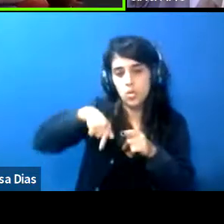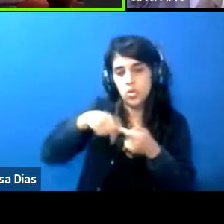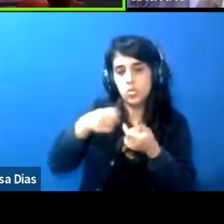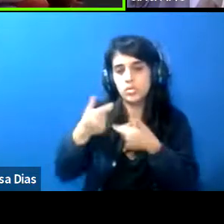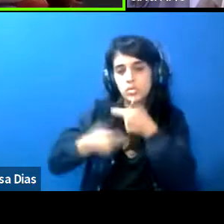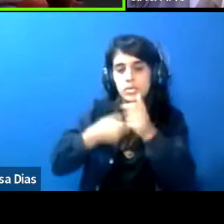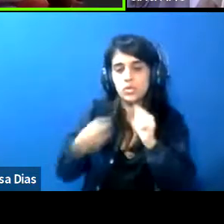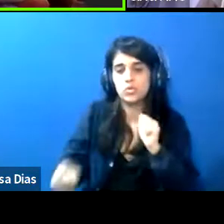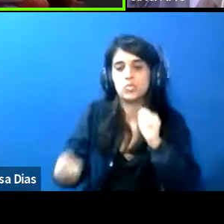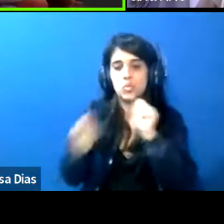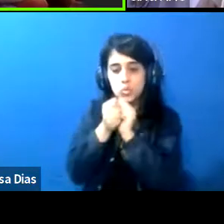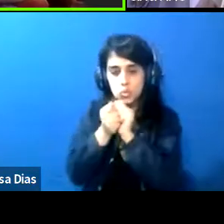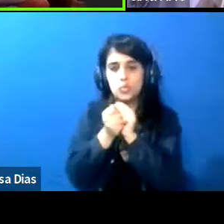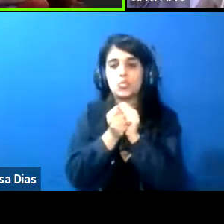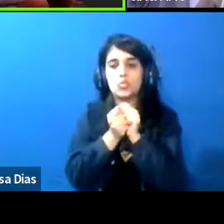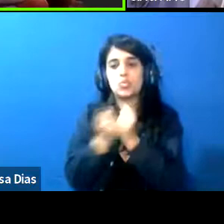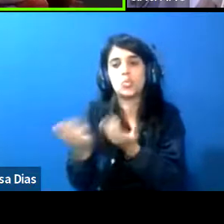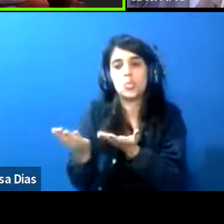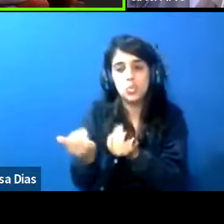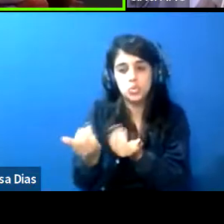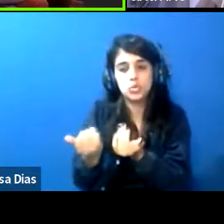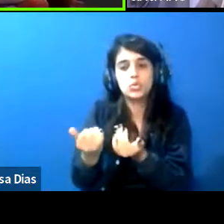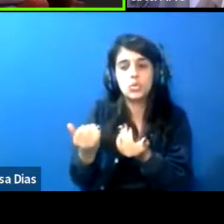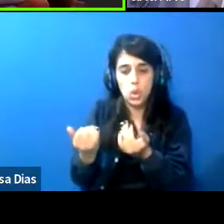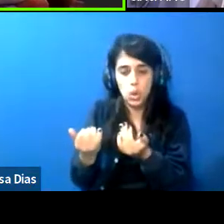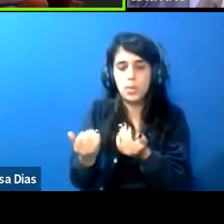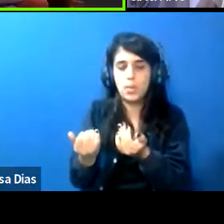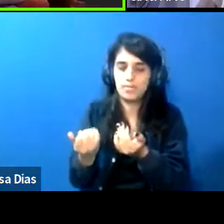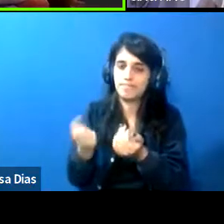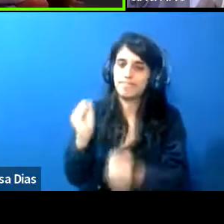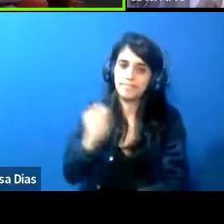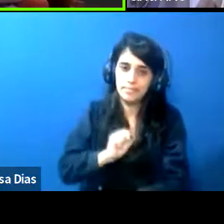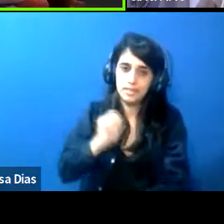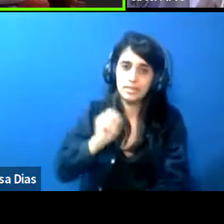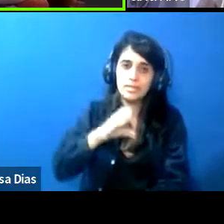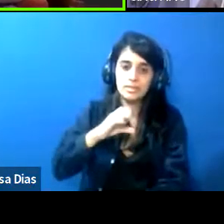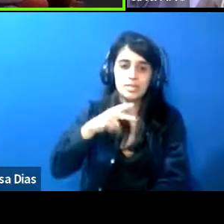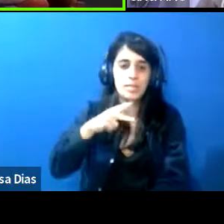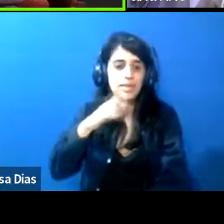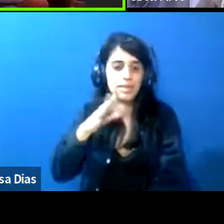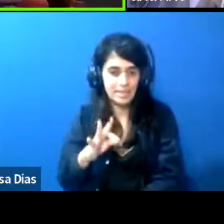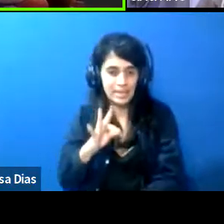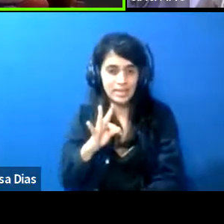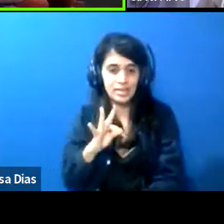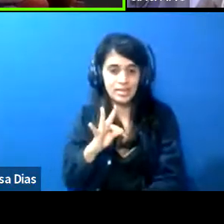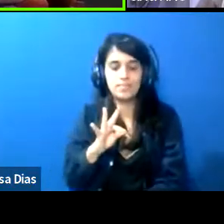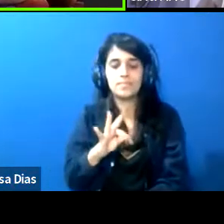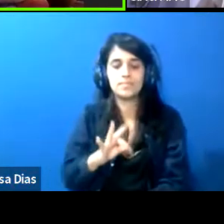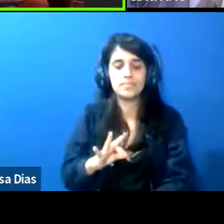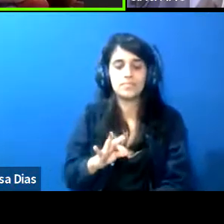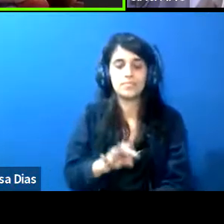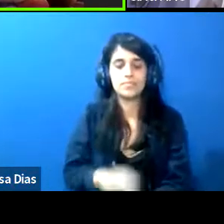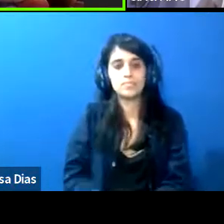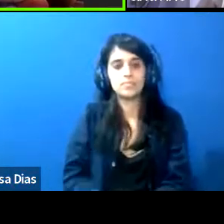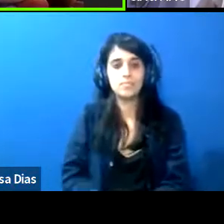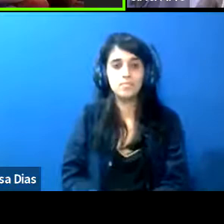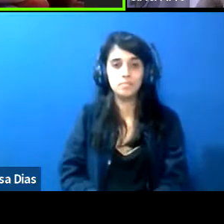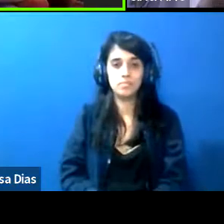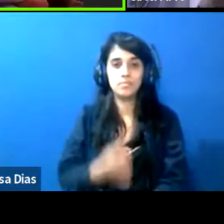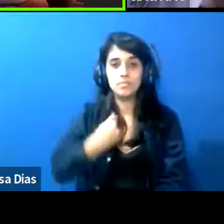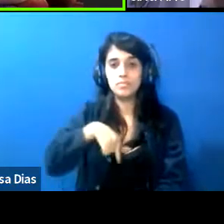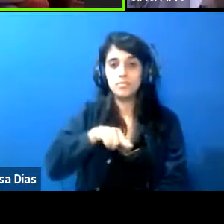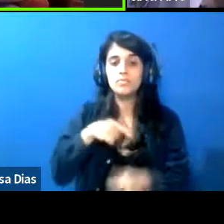né? E aí aqui está muito presente, a gente trabalha muito junto com a CPT, que é a Comissão Pastoral da Terra. Então, a gente trabalha muito,